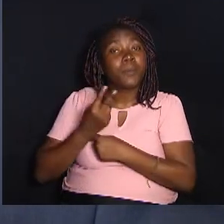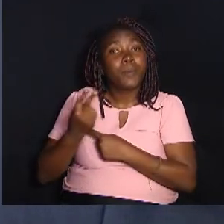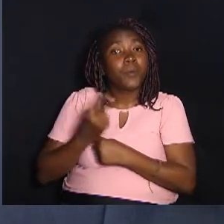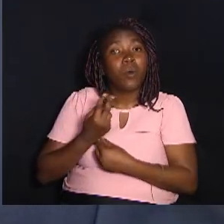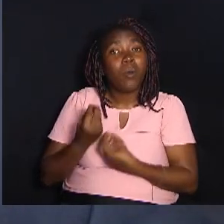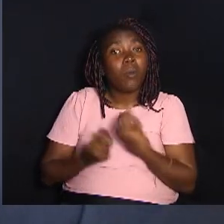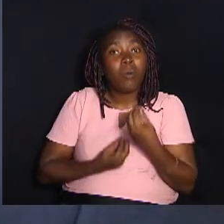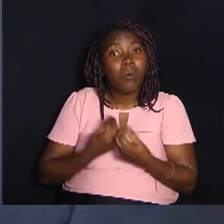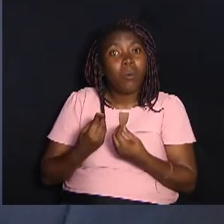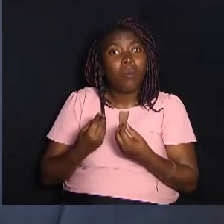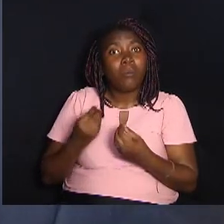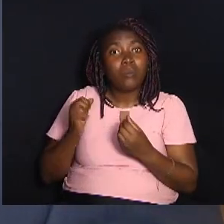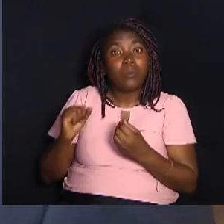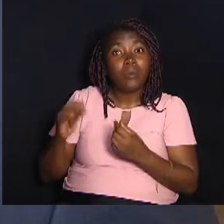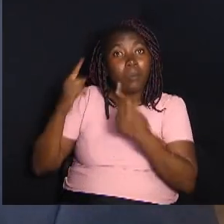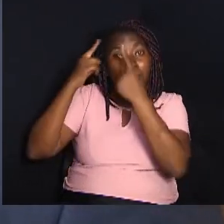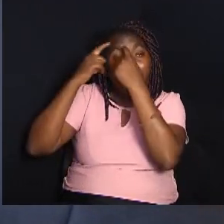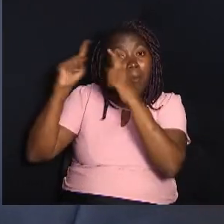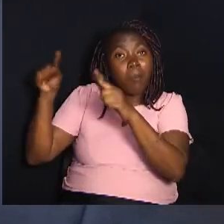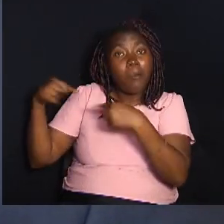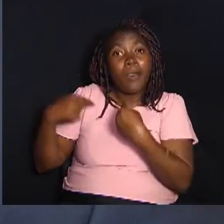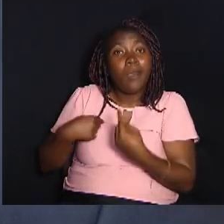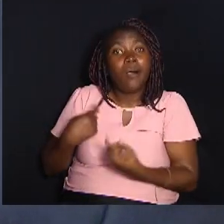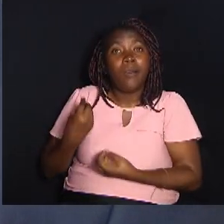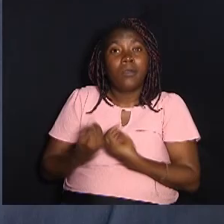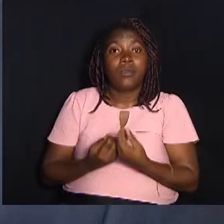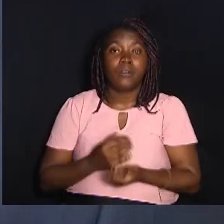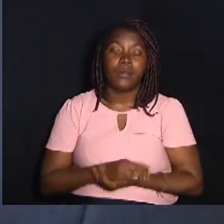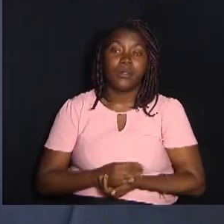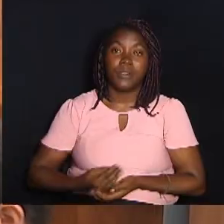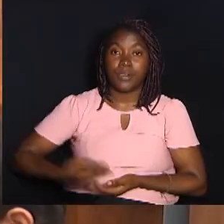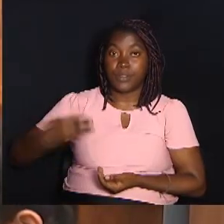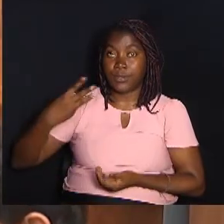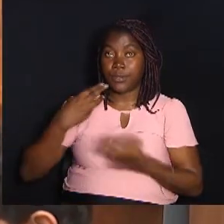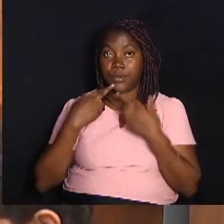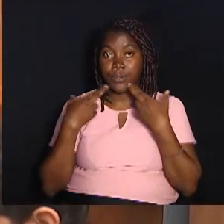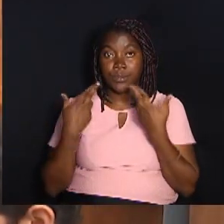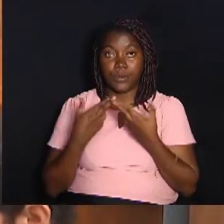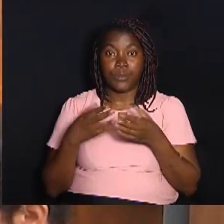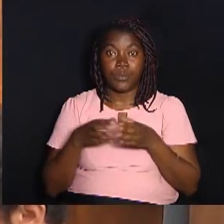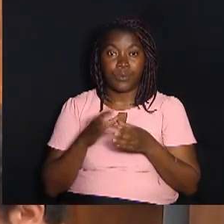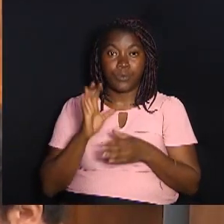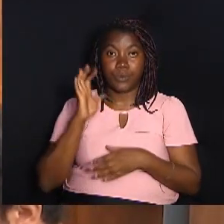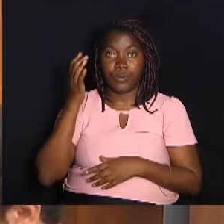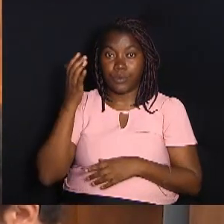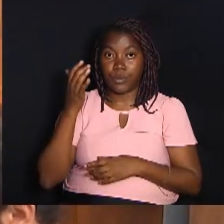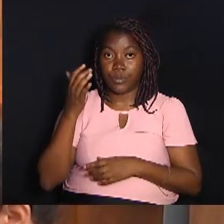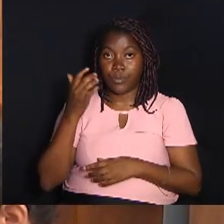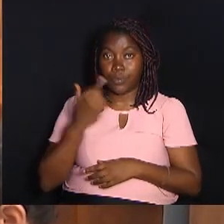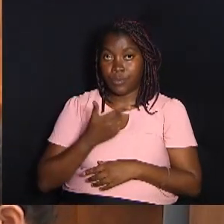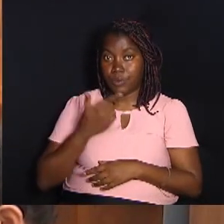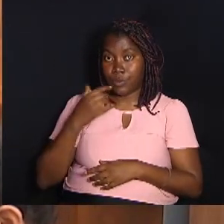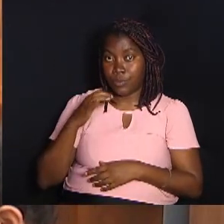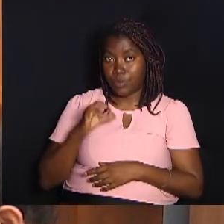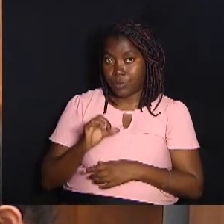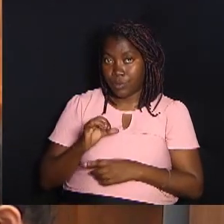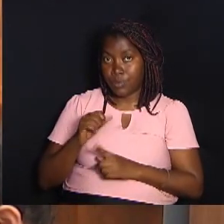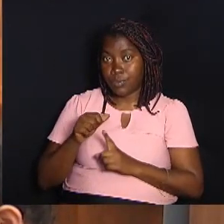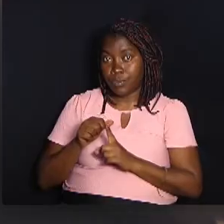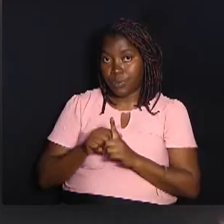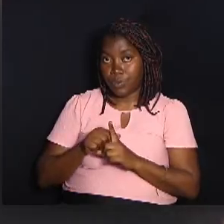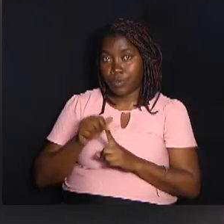e o que elas podem fazer no caso de uma violência que ocorra no seu estabelecimento a terceira reunião da comissão ocorreu em 29 de